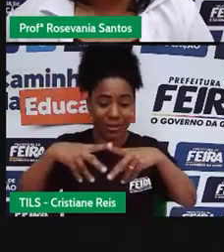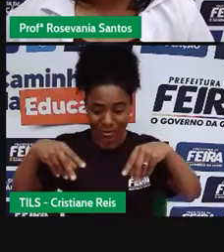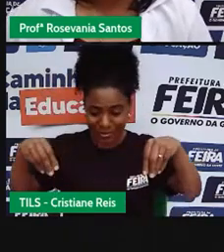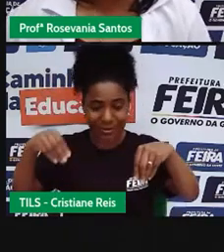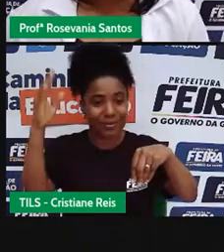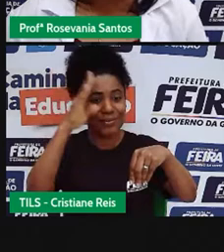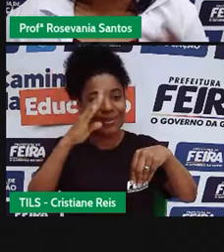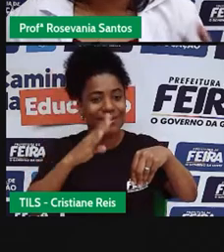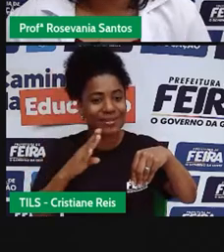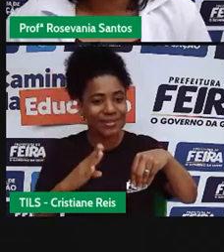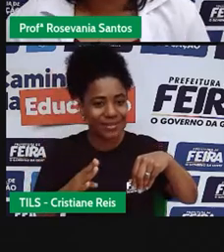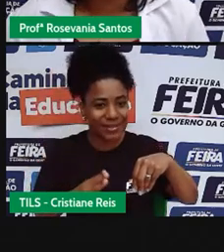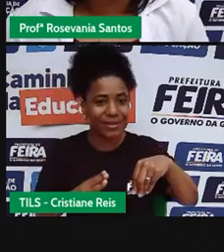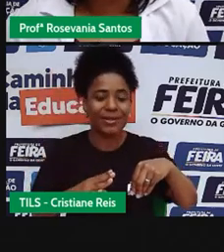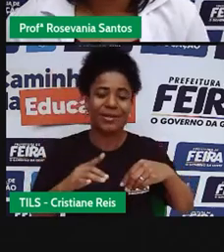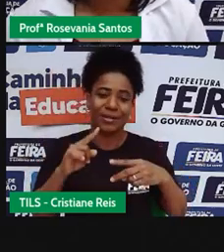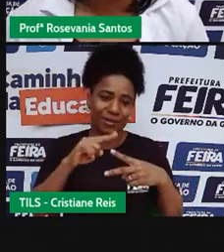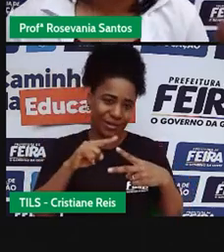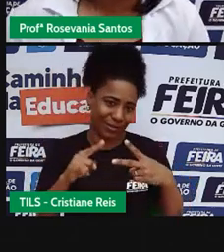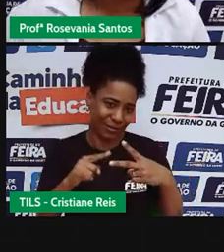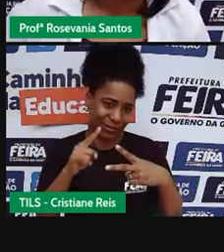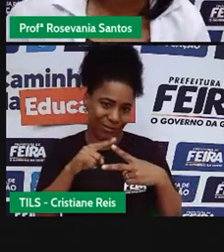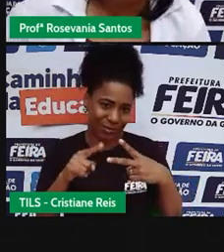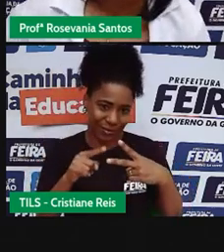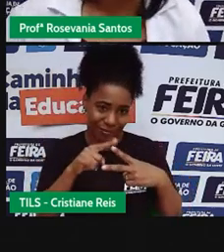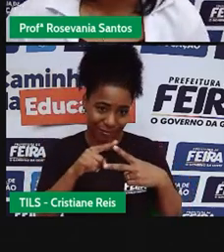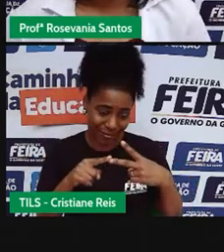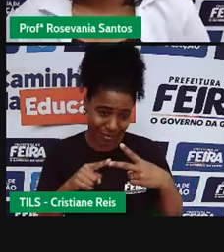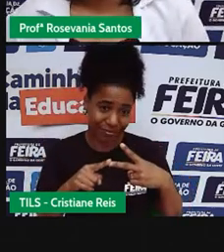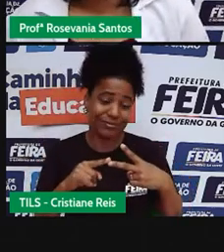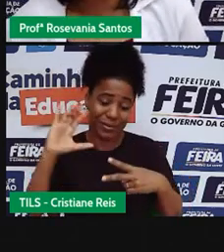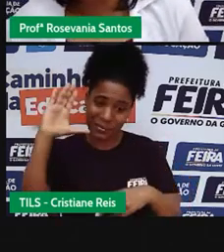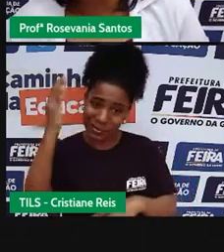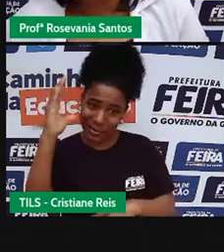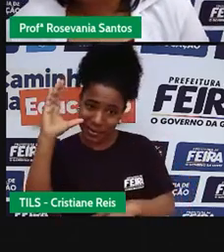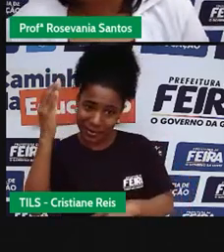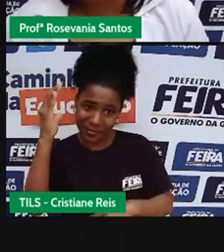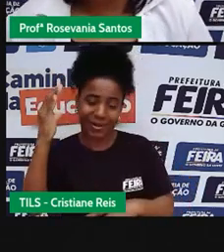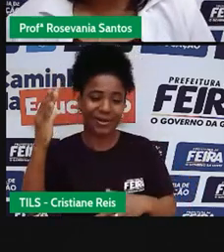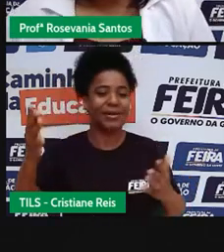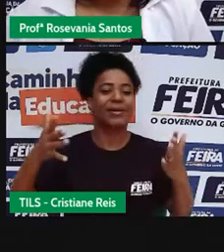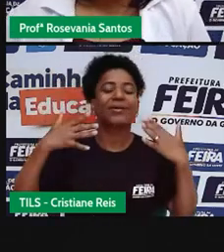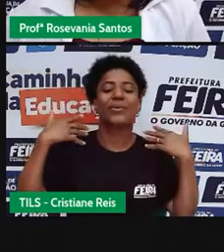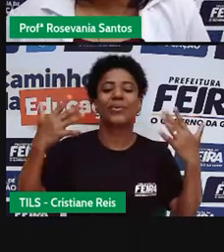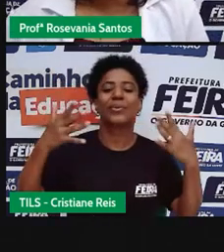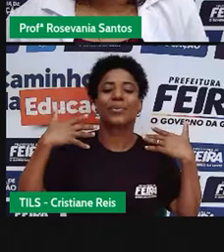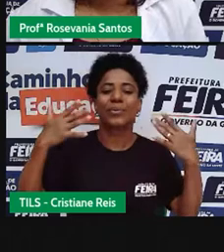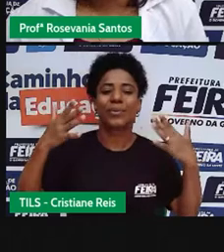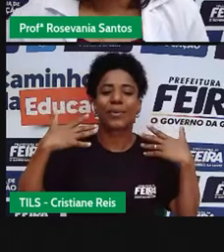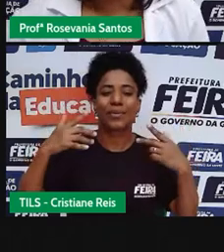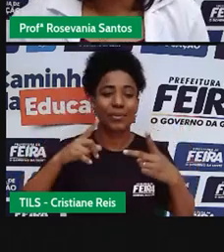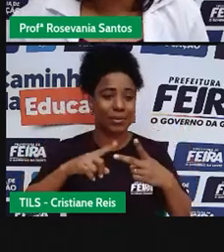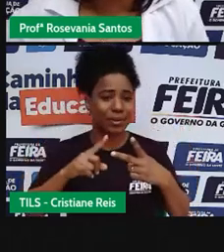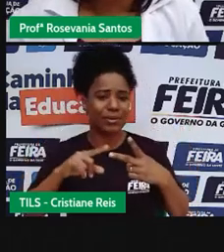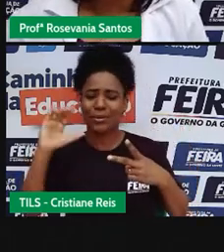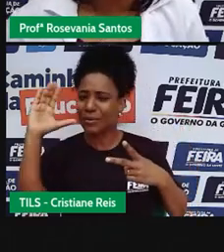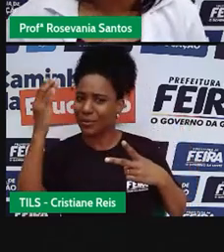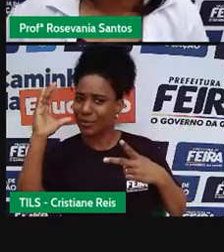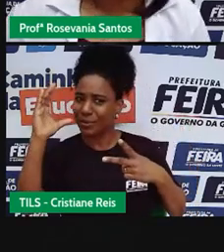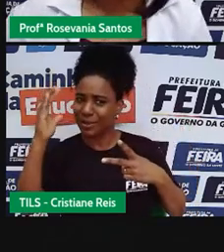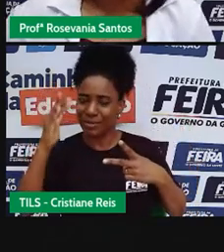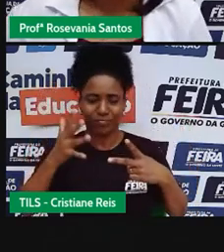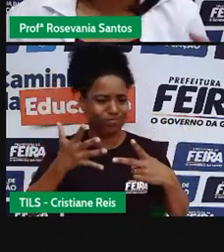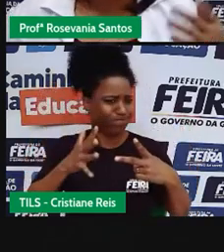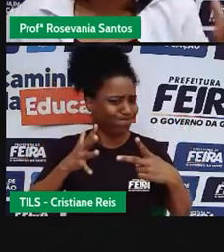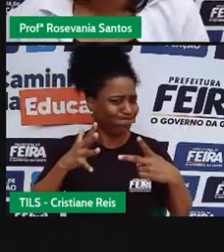brasileiro, nós temos dois praticamente, que é o clima tropical e o clima subtropical. Ah, mas por que que tem esse monte